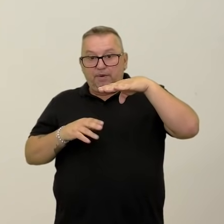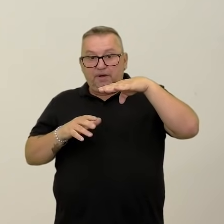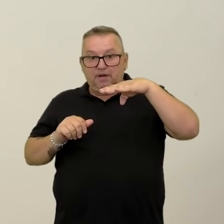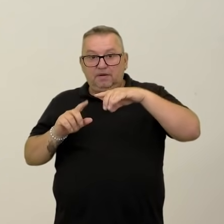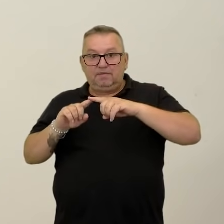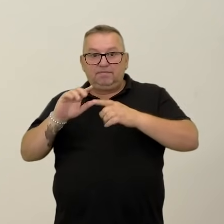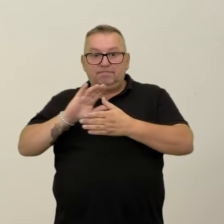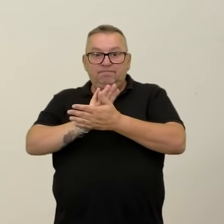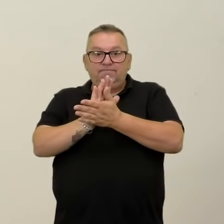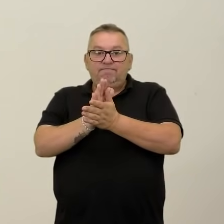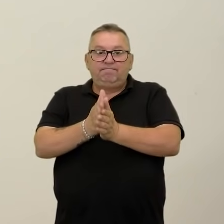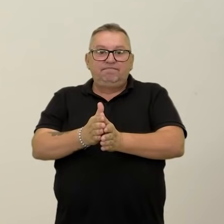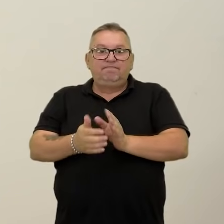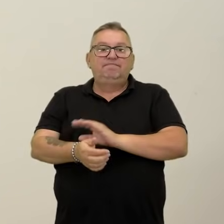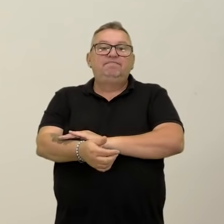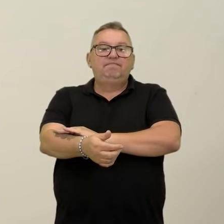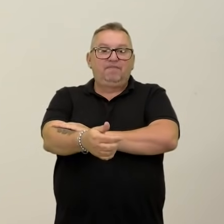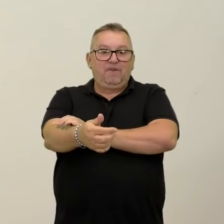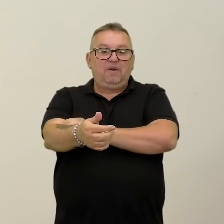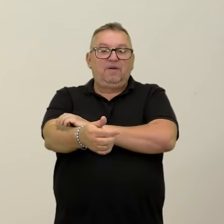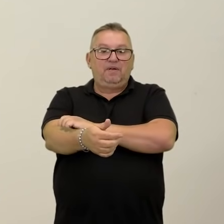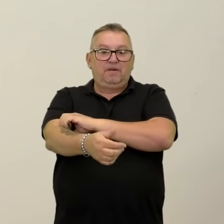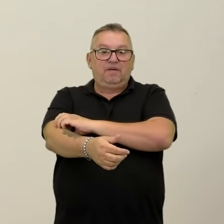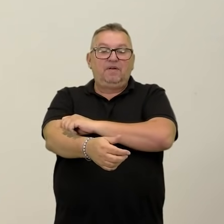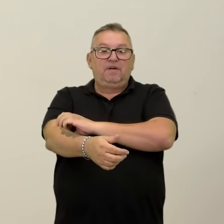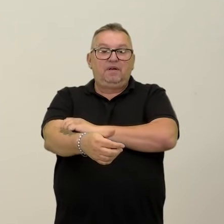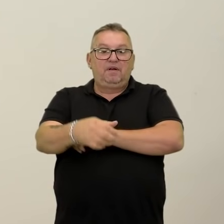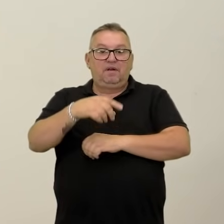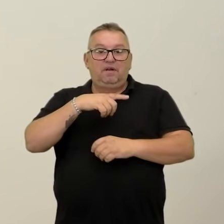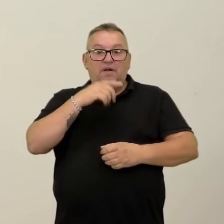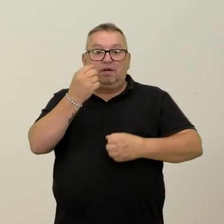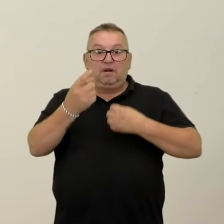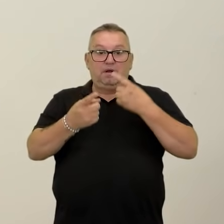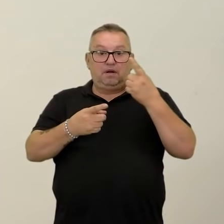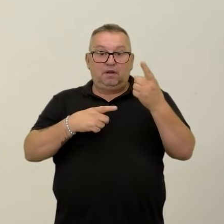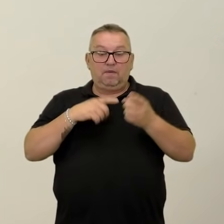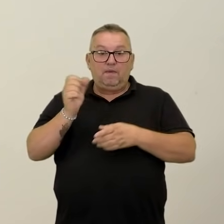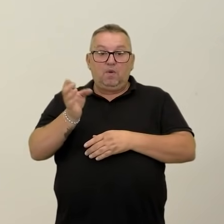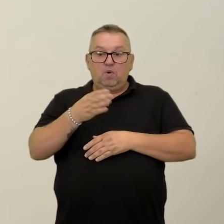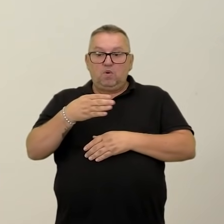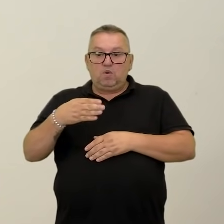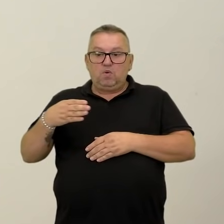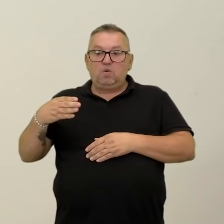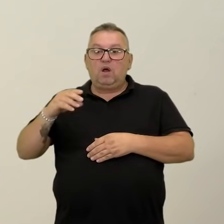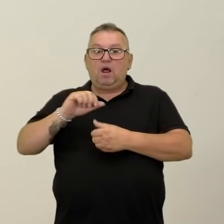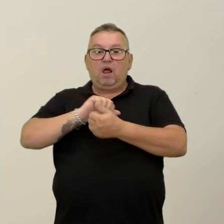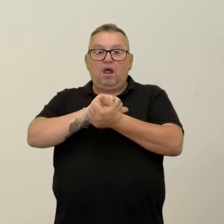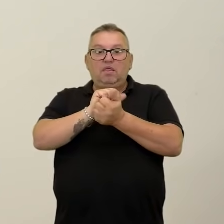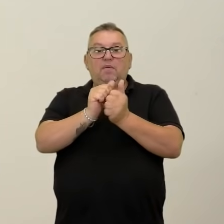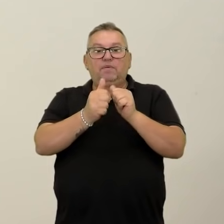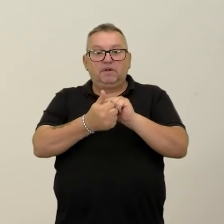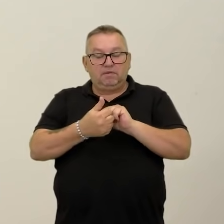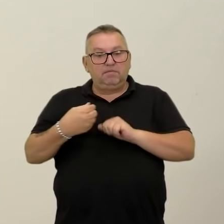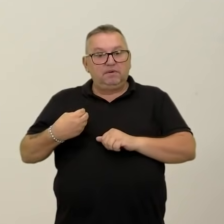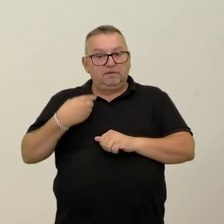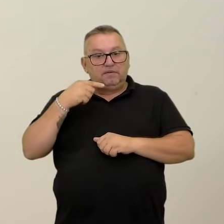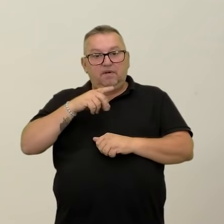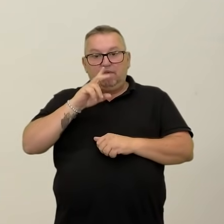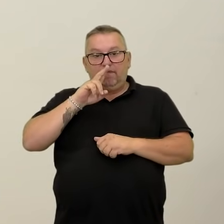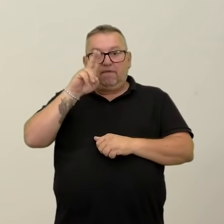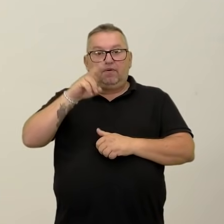pressão me esmaga simplesmente assim tanto é que tem alguns seres vivos que são muito adaptados para viver sobre essa pressão